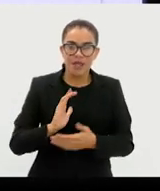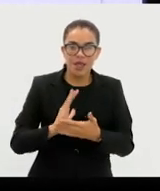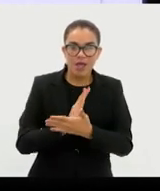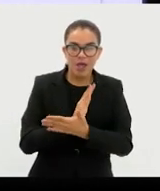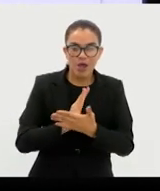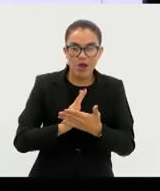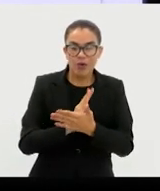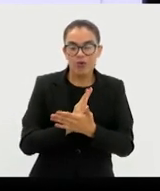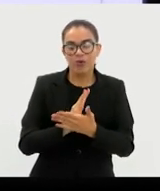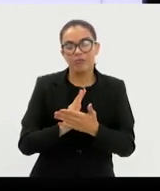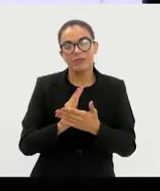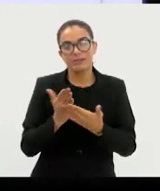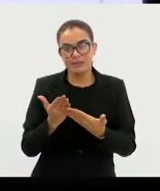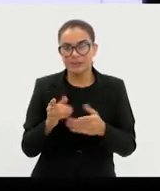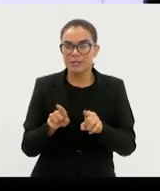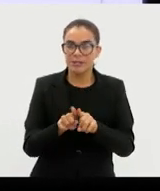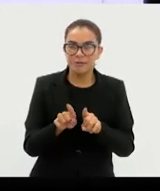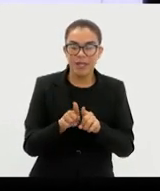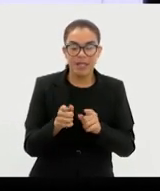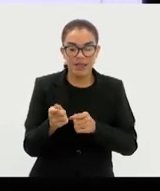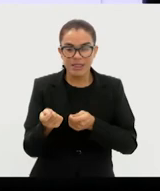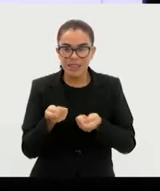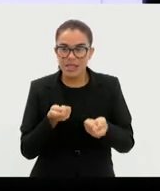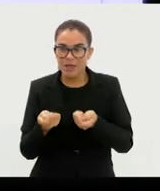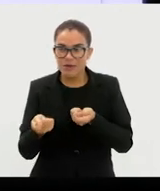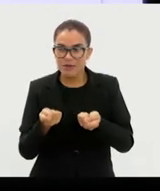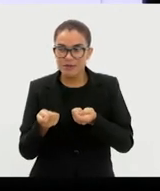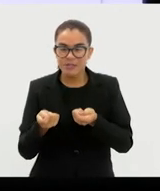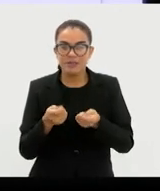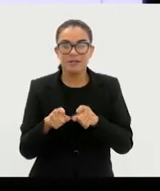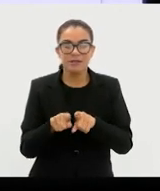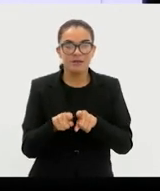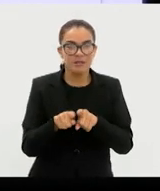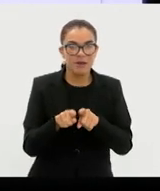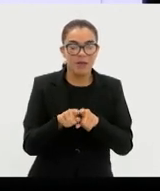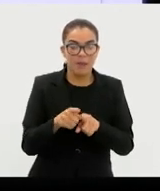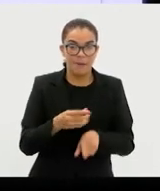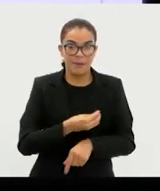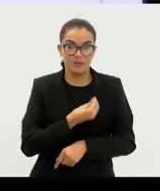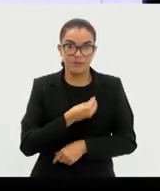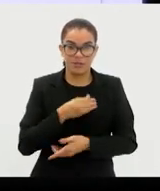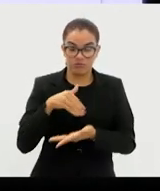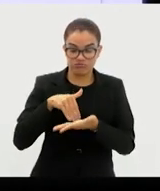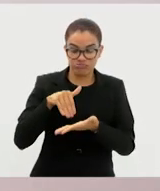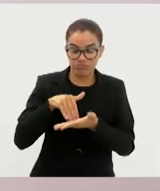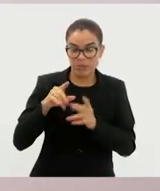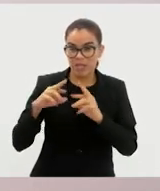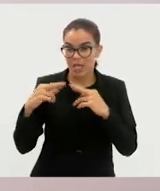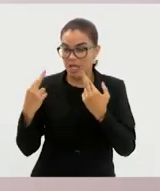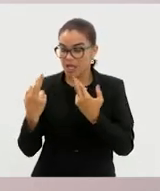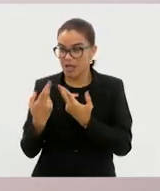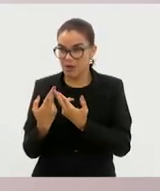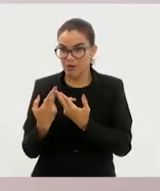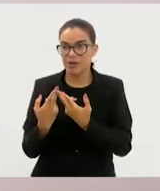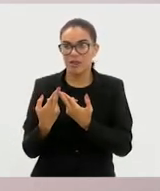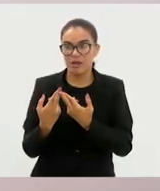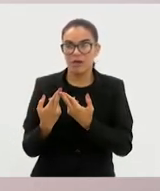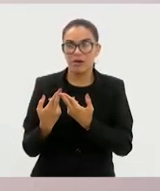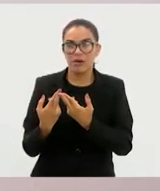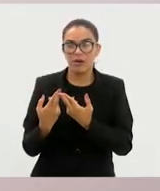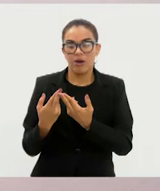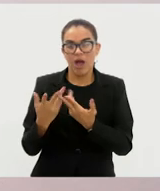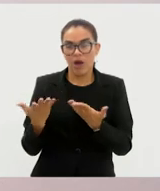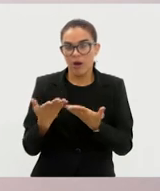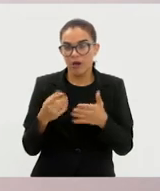outras iniciativas. A gente estava falando sobre negociação, e aí é importante, por isso, a participação do secretário na reunião do COSUD, que está tendo